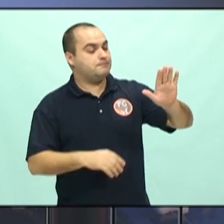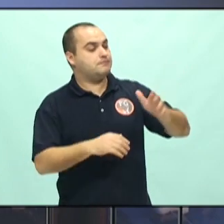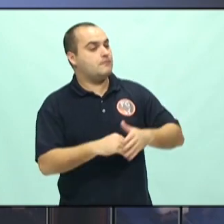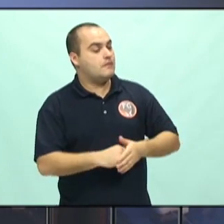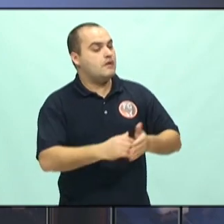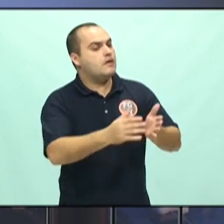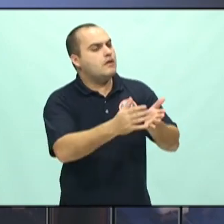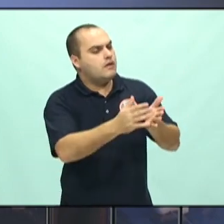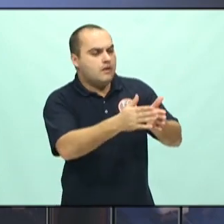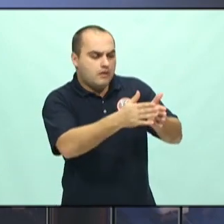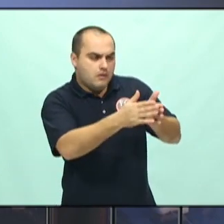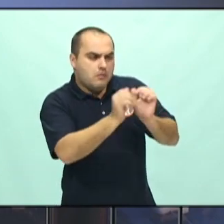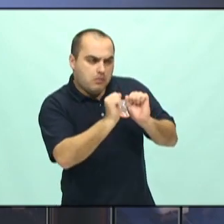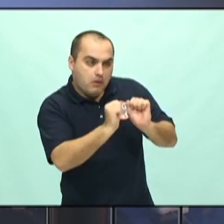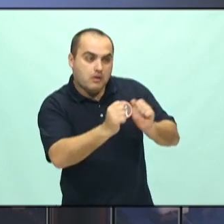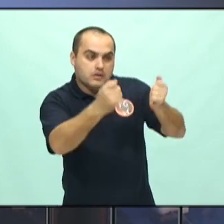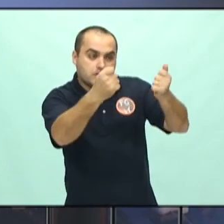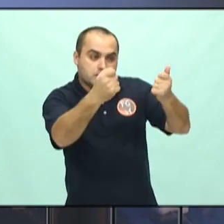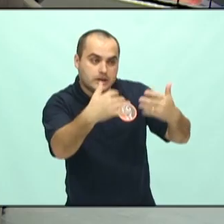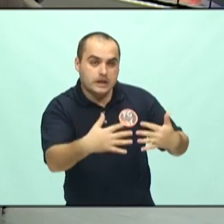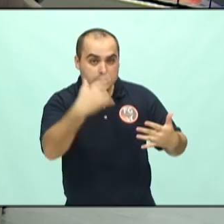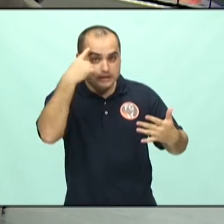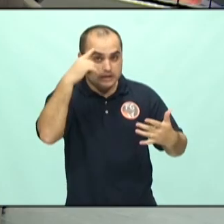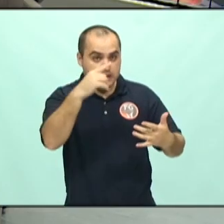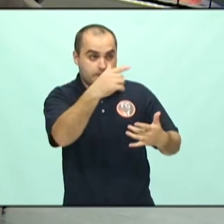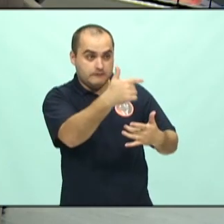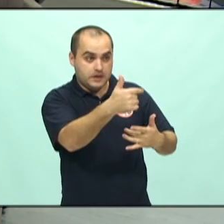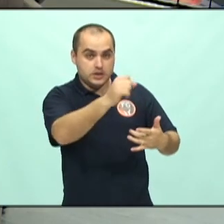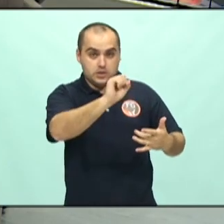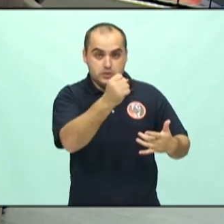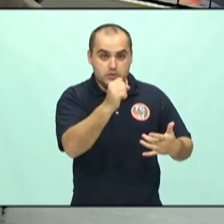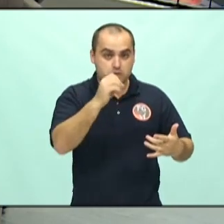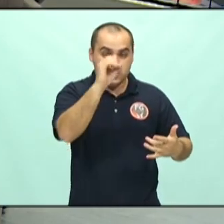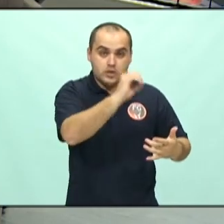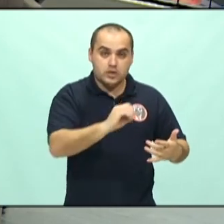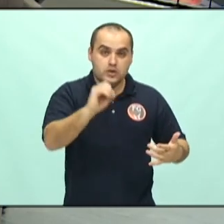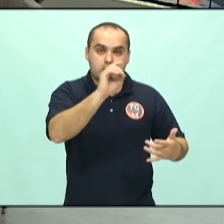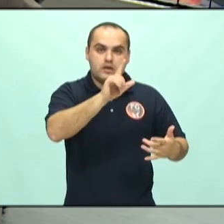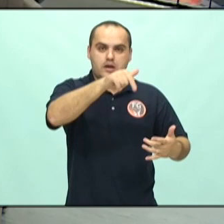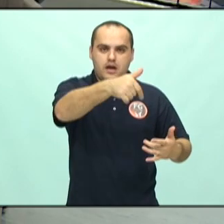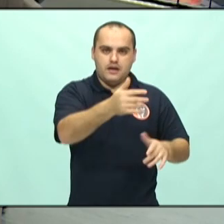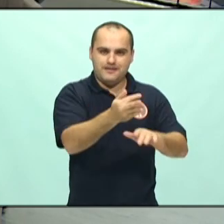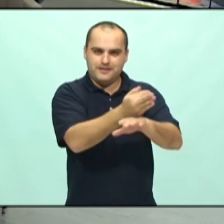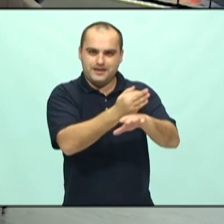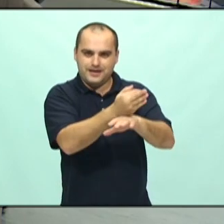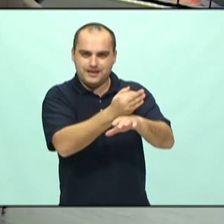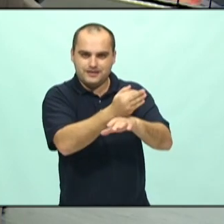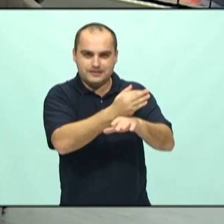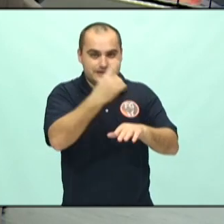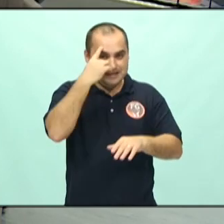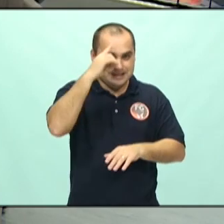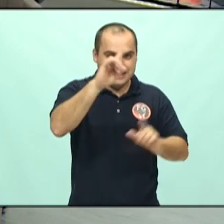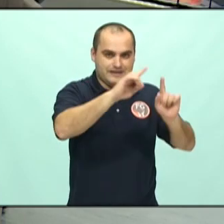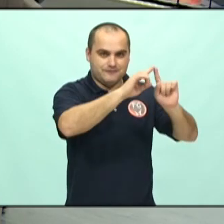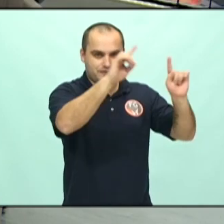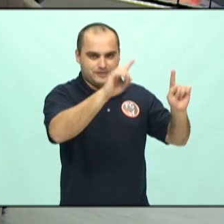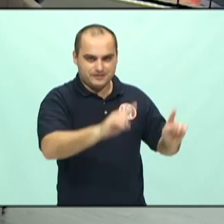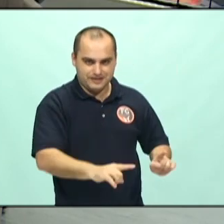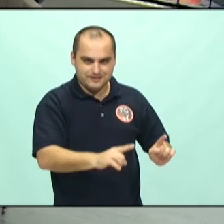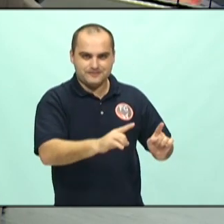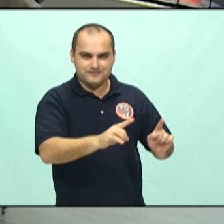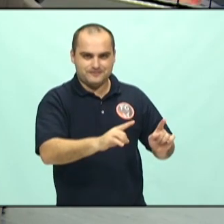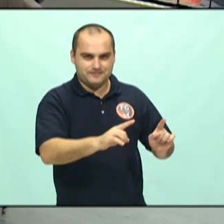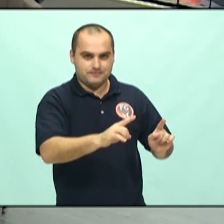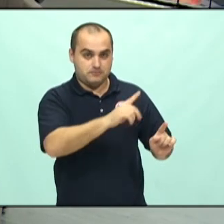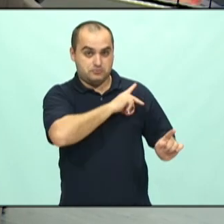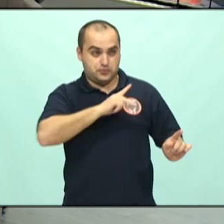se dia 28 de outubro, Dia do Servidor Público, os servidores têm mais a